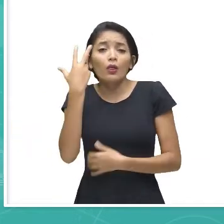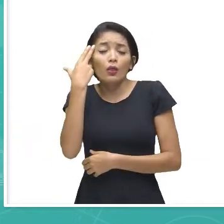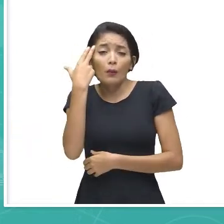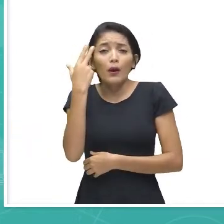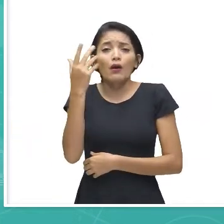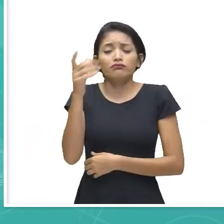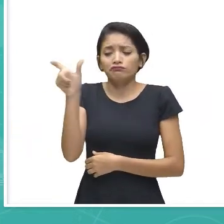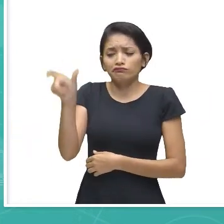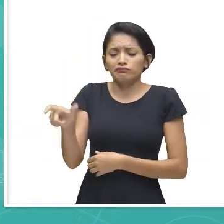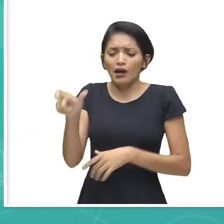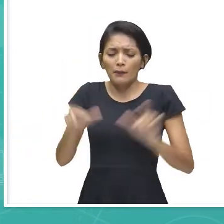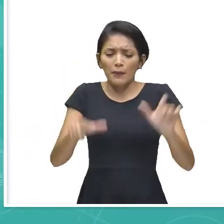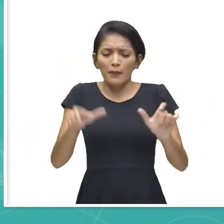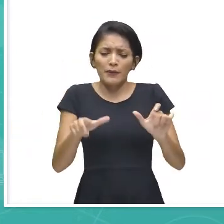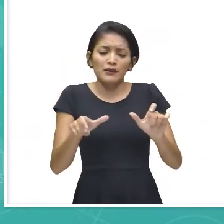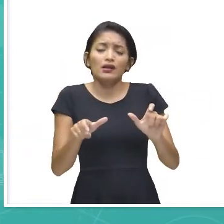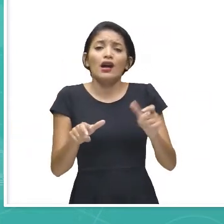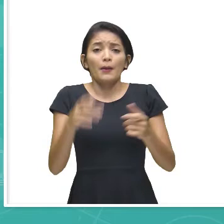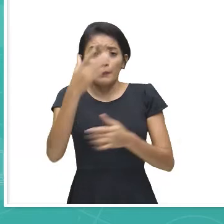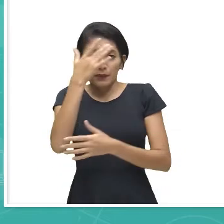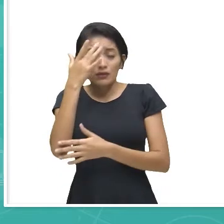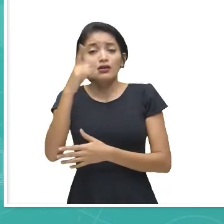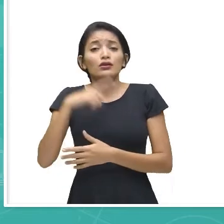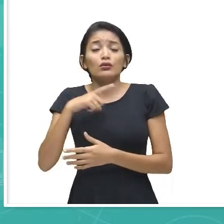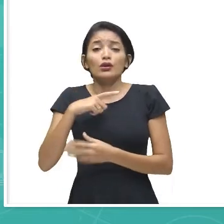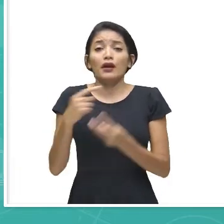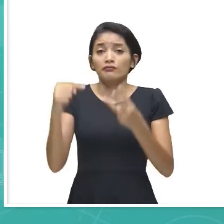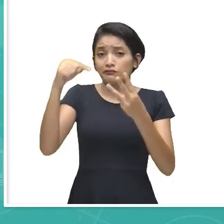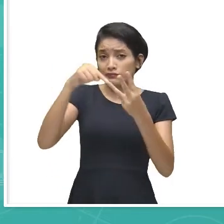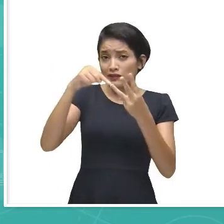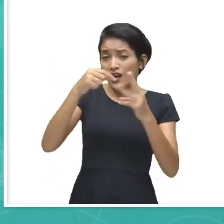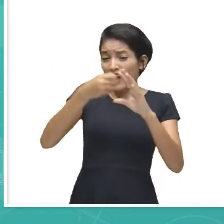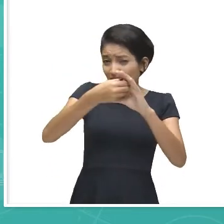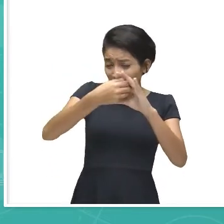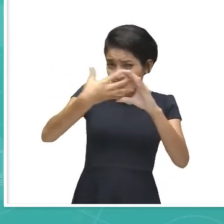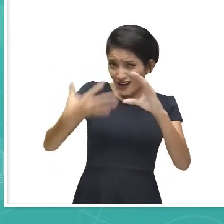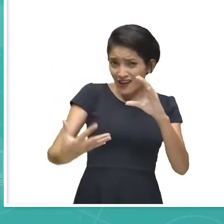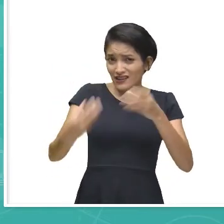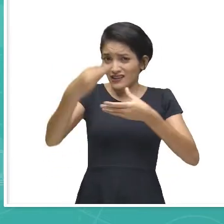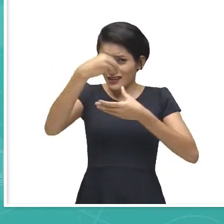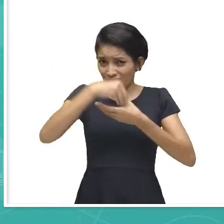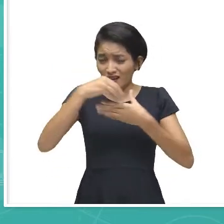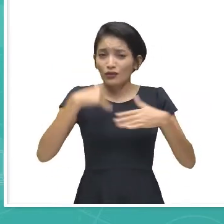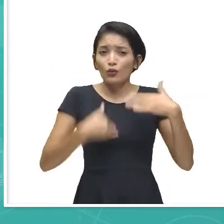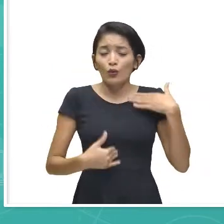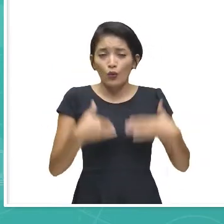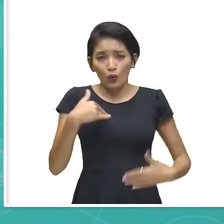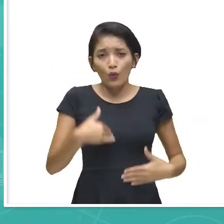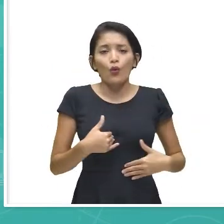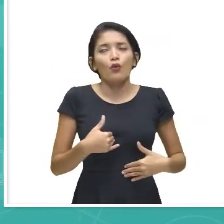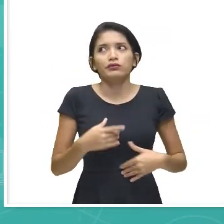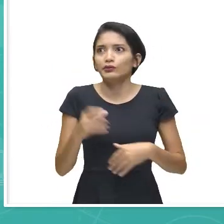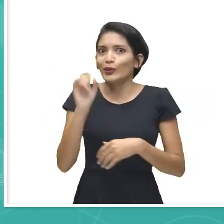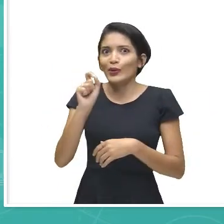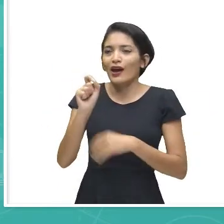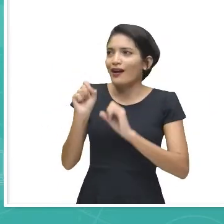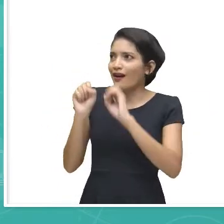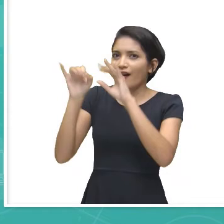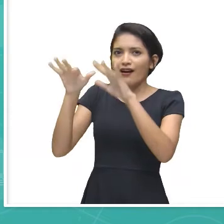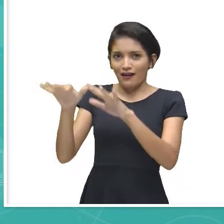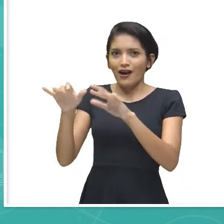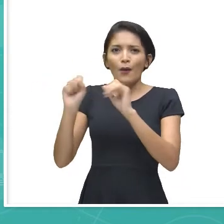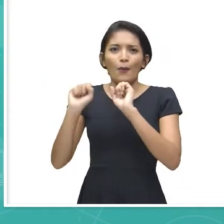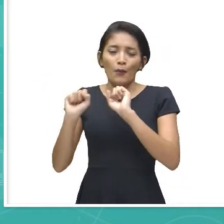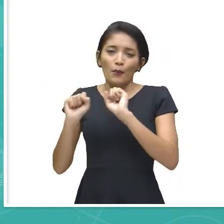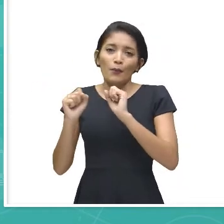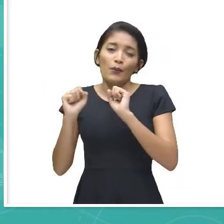pessoas dizem que essas pessoas que possuem como prevalência esse biotipo, eles são abençoadíssimos, né? Porque eles podem